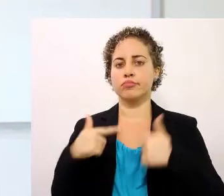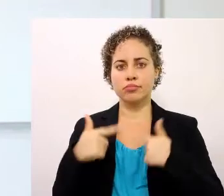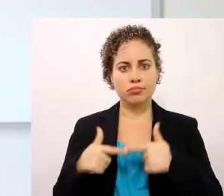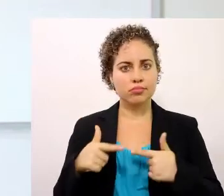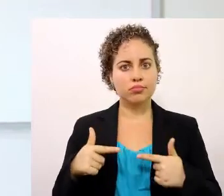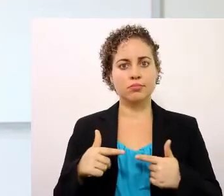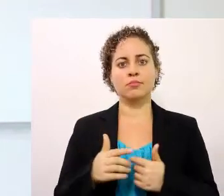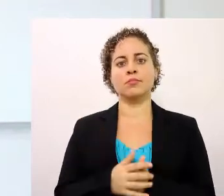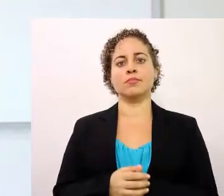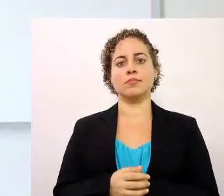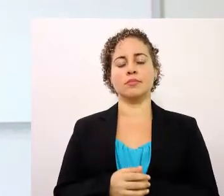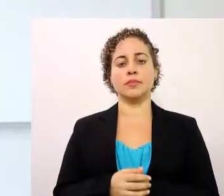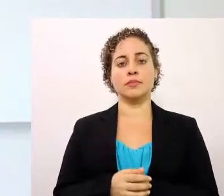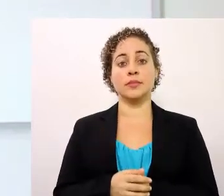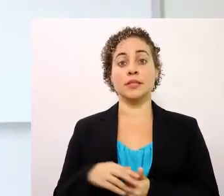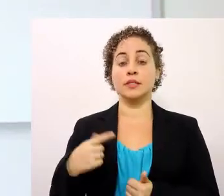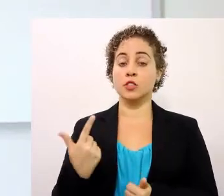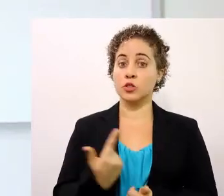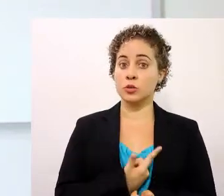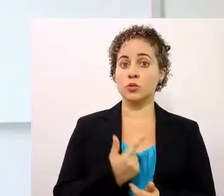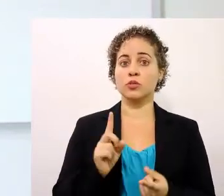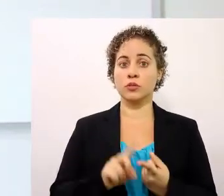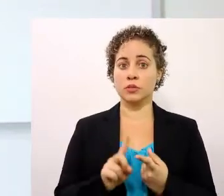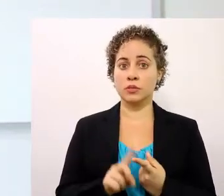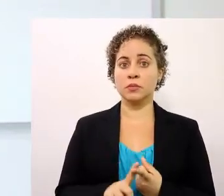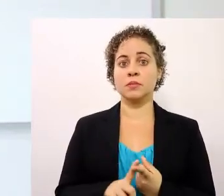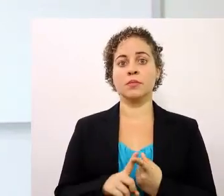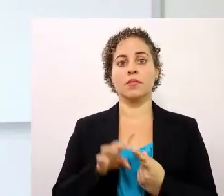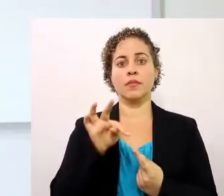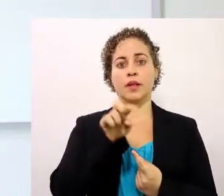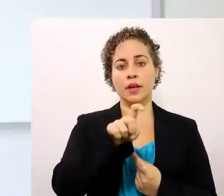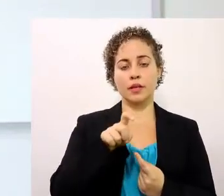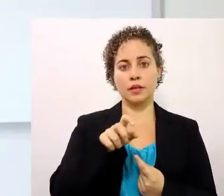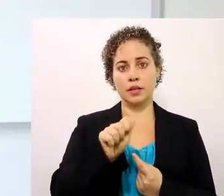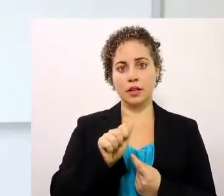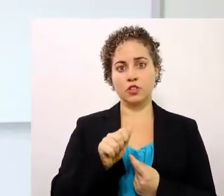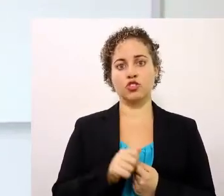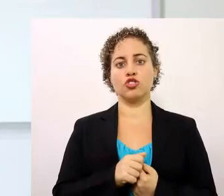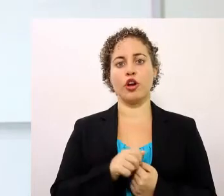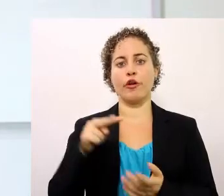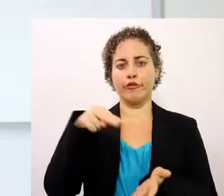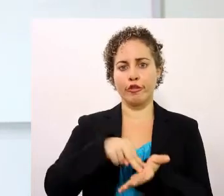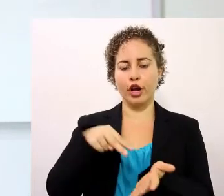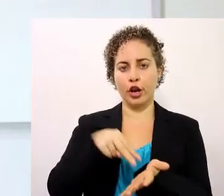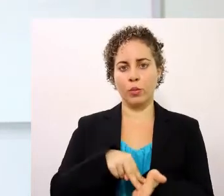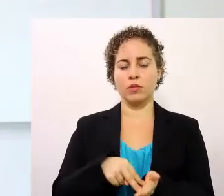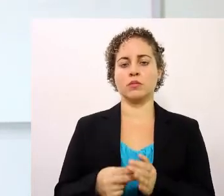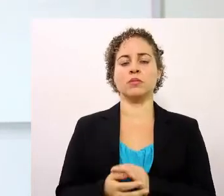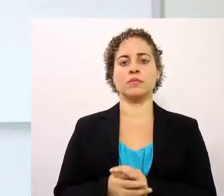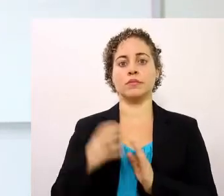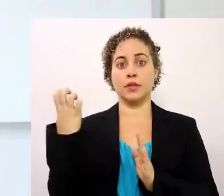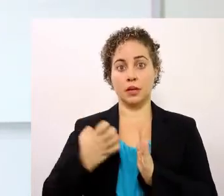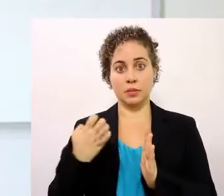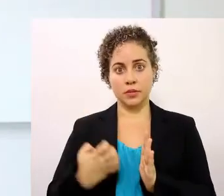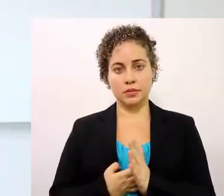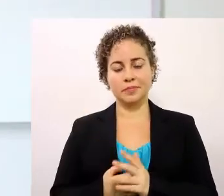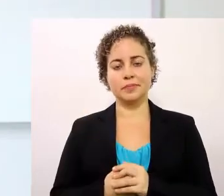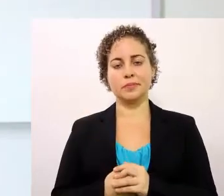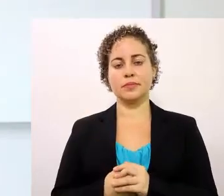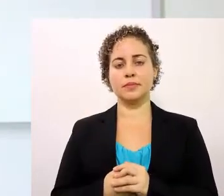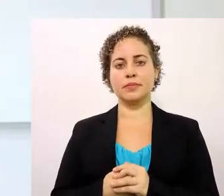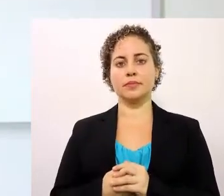totais. Nós calculamos a taxa de frequência dessa empresa. No